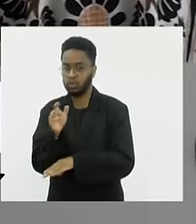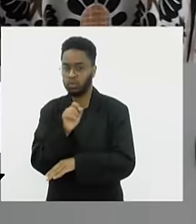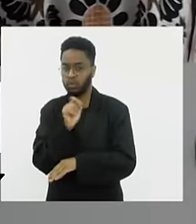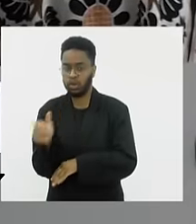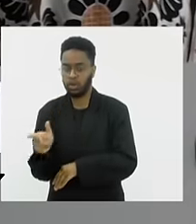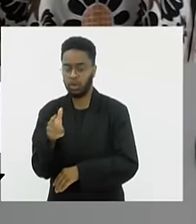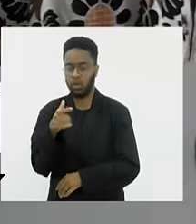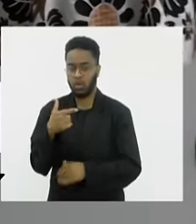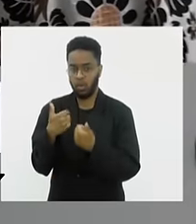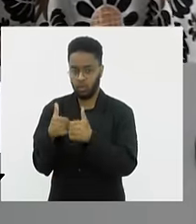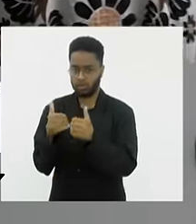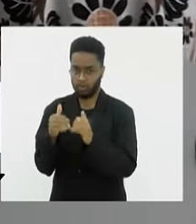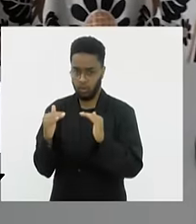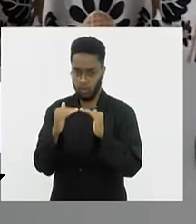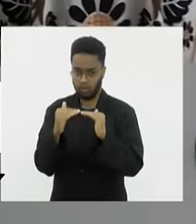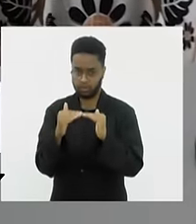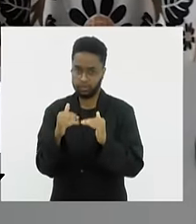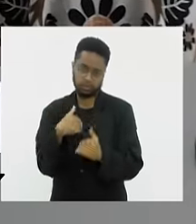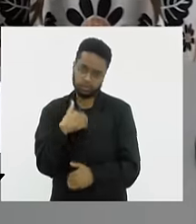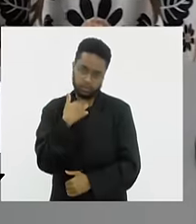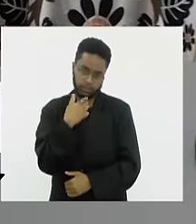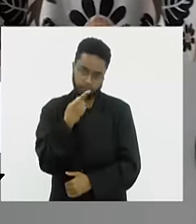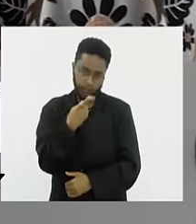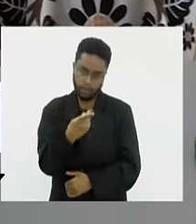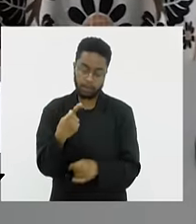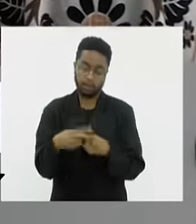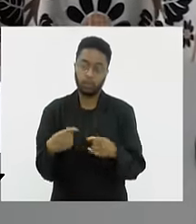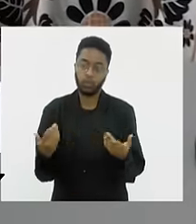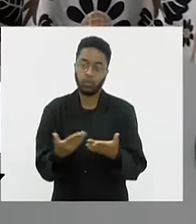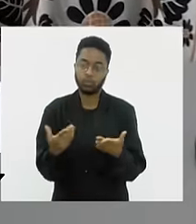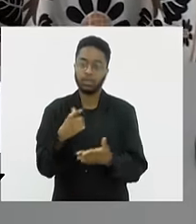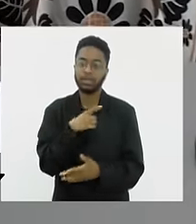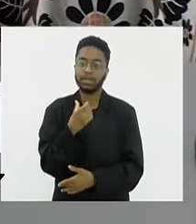Deputado, não posso afirmar. Hoje nós temos